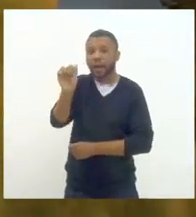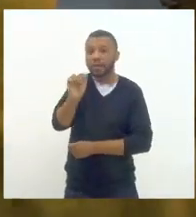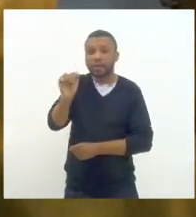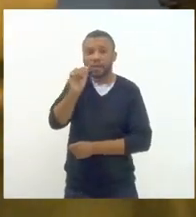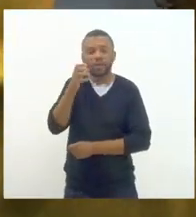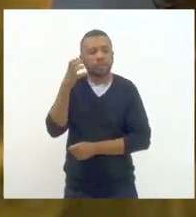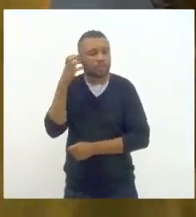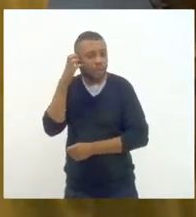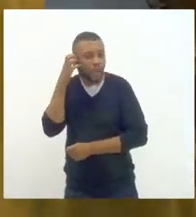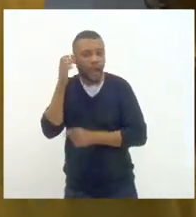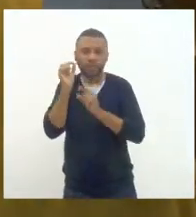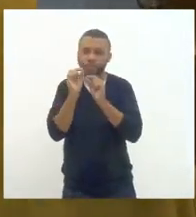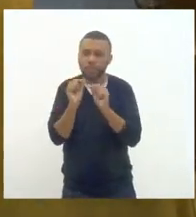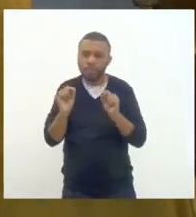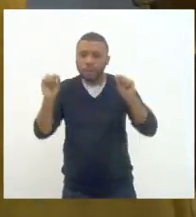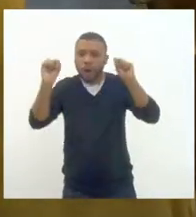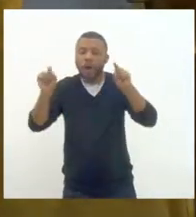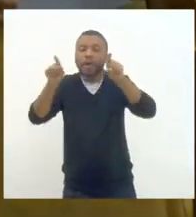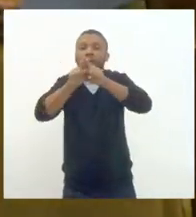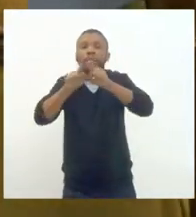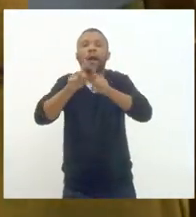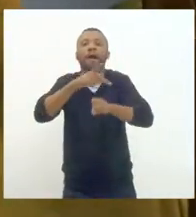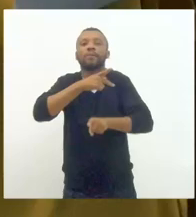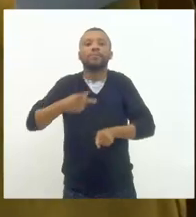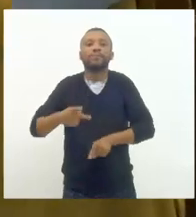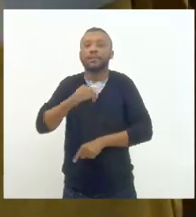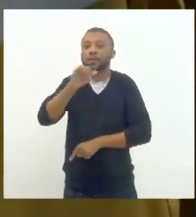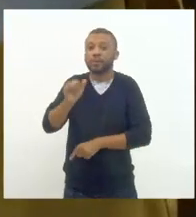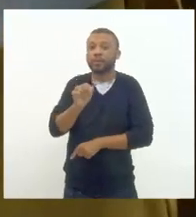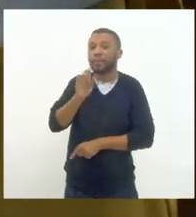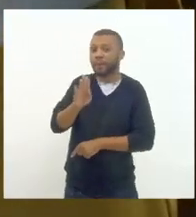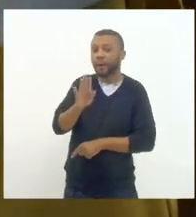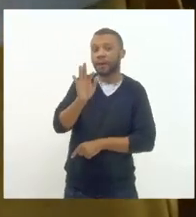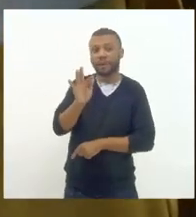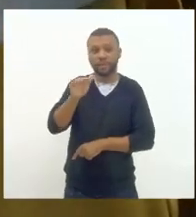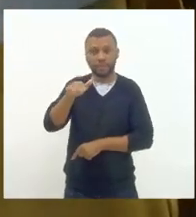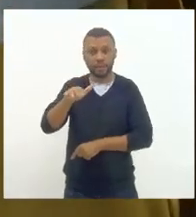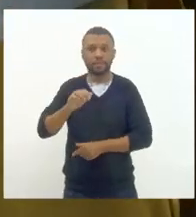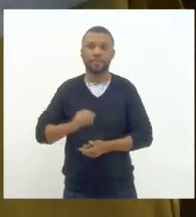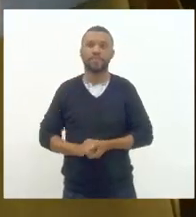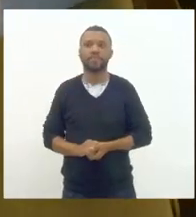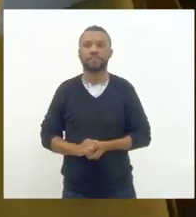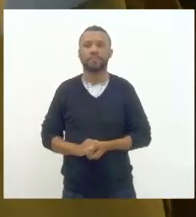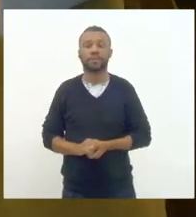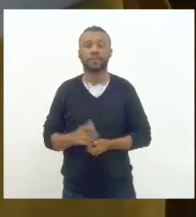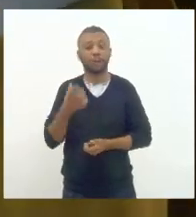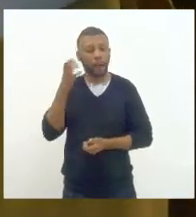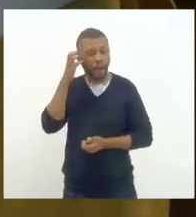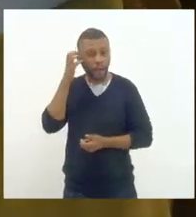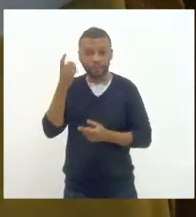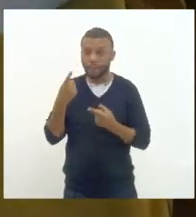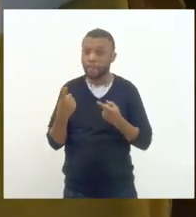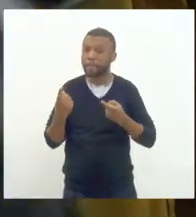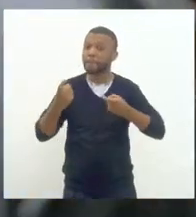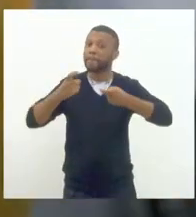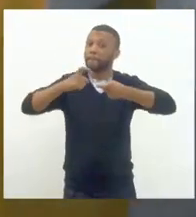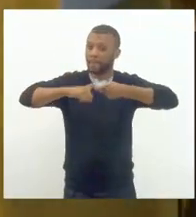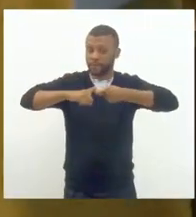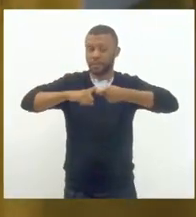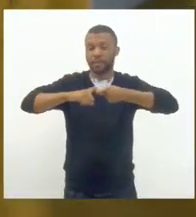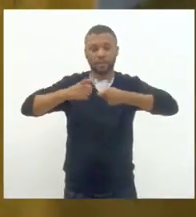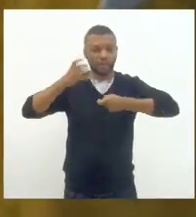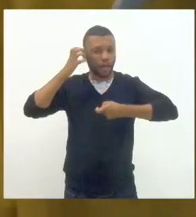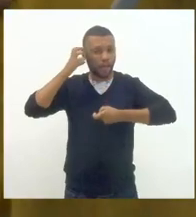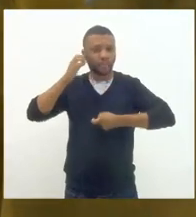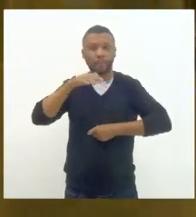Rádios, e também é o presidente da JBFM, que é uma rádio parceira da Rádio Melodia. Muito obrigado, presidente.